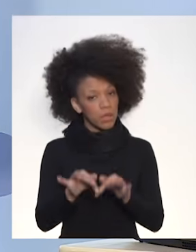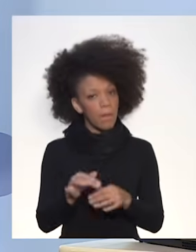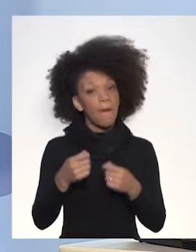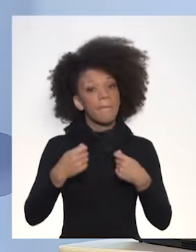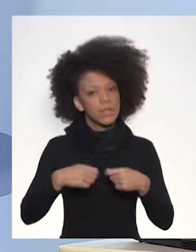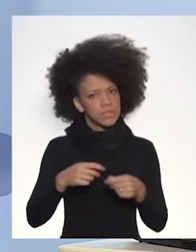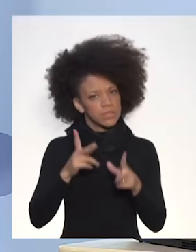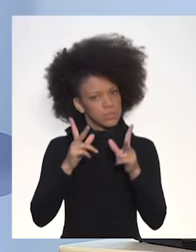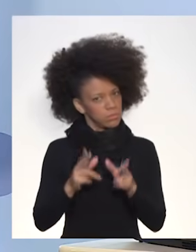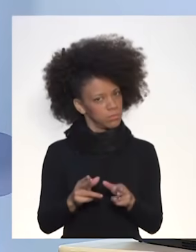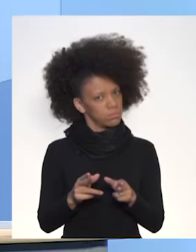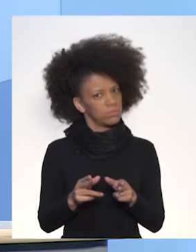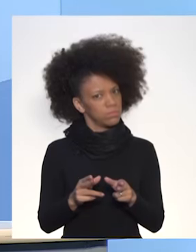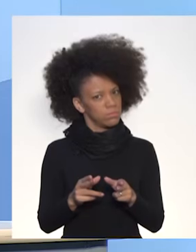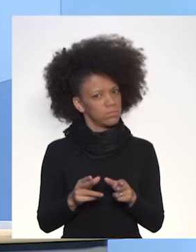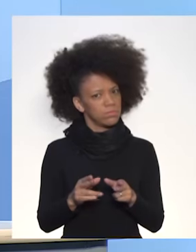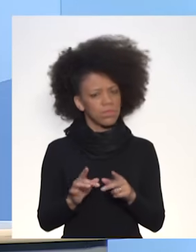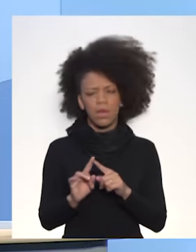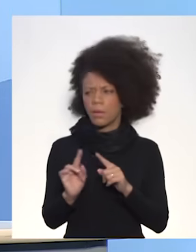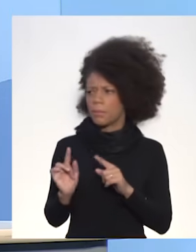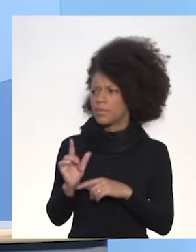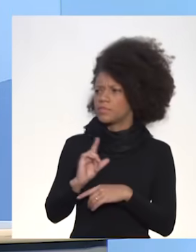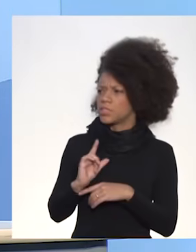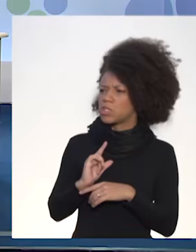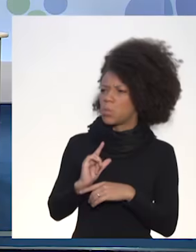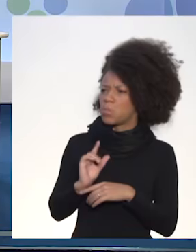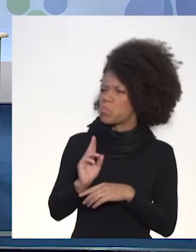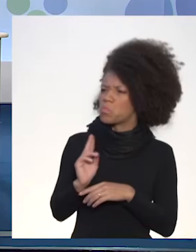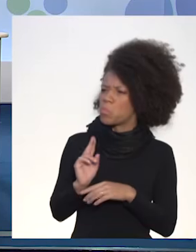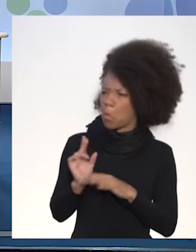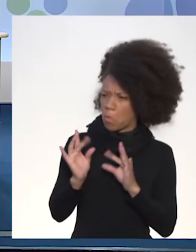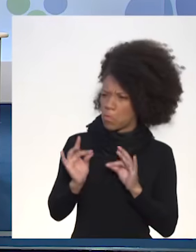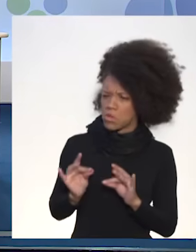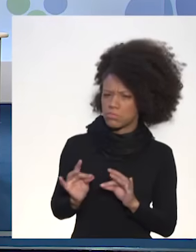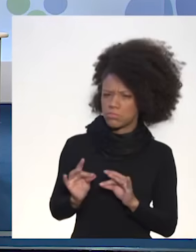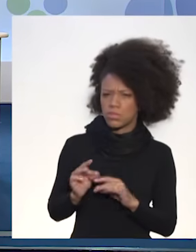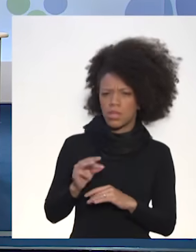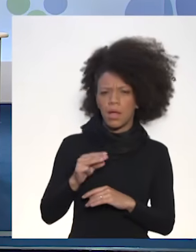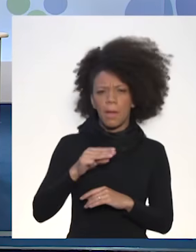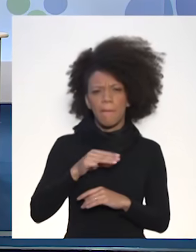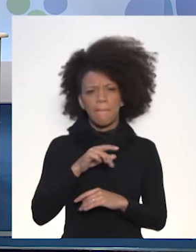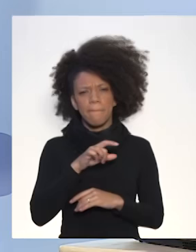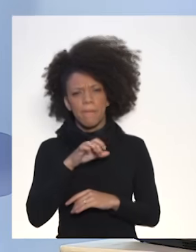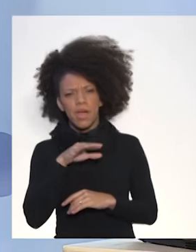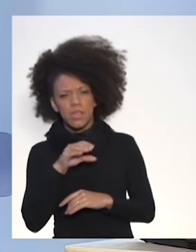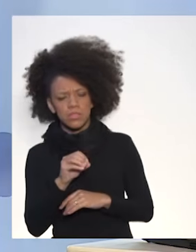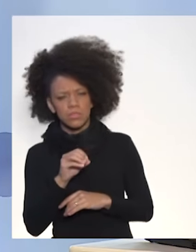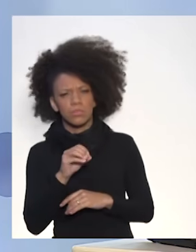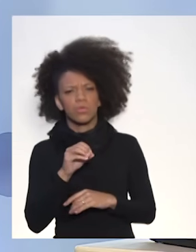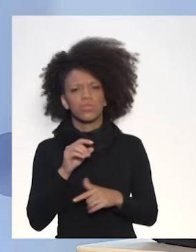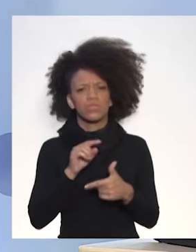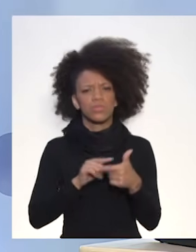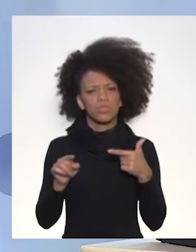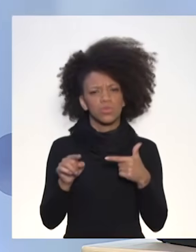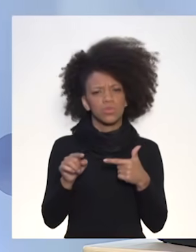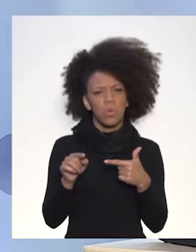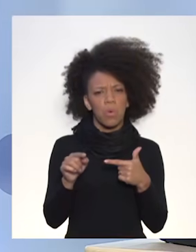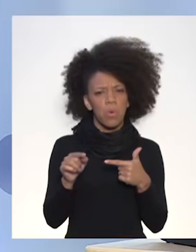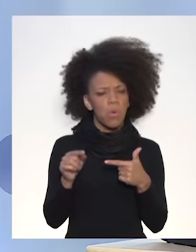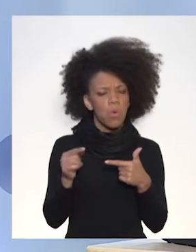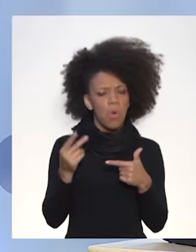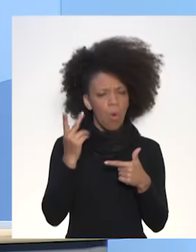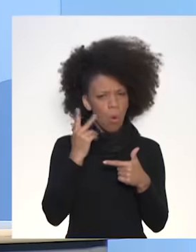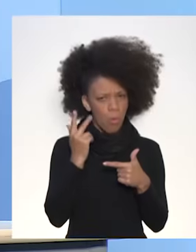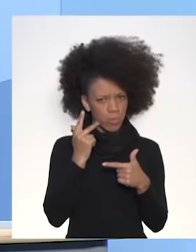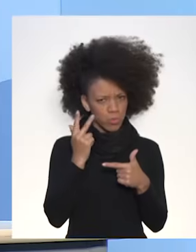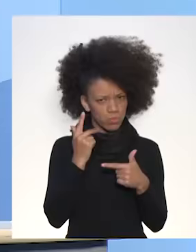ser o mesmo, Osmar. É verdade. Mais tarde isso vai ter um nome específico, né? Máximo divisor comum. Seria um máximo divisor comum, que a gente vai ver mais à frente. Tudo